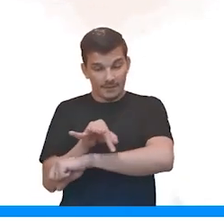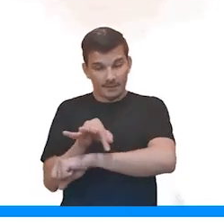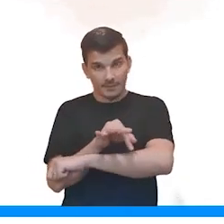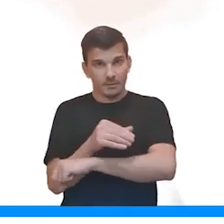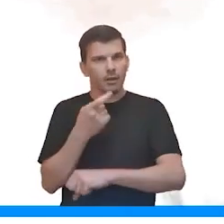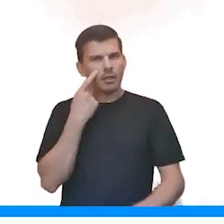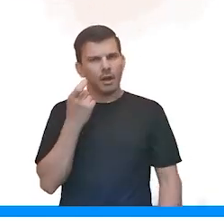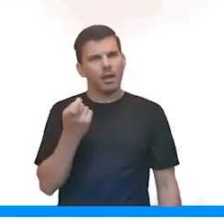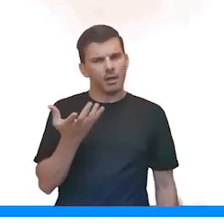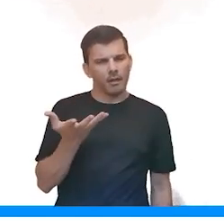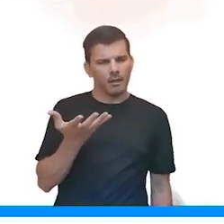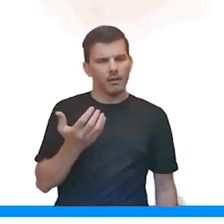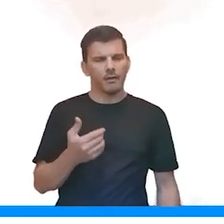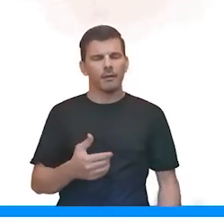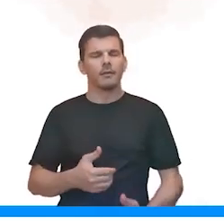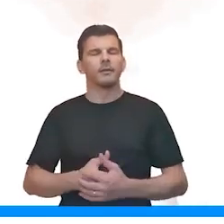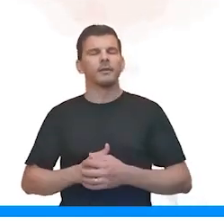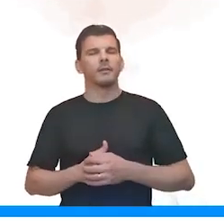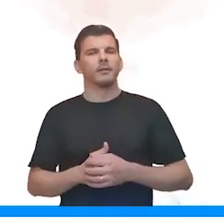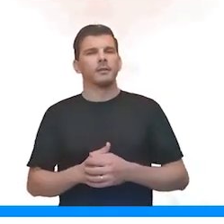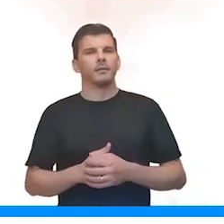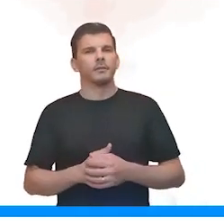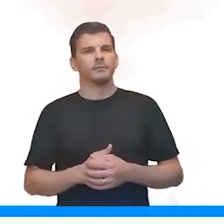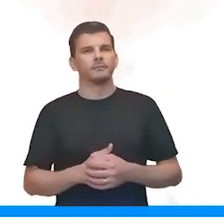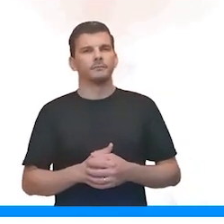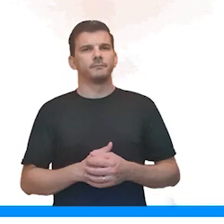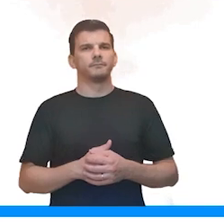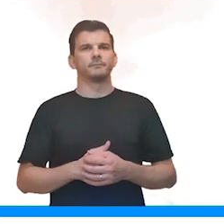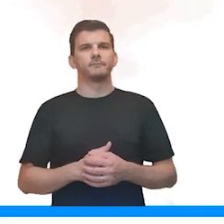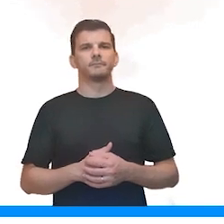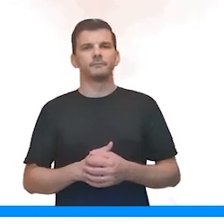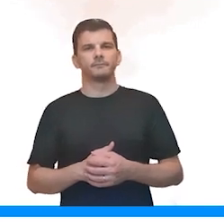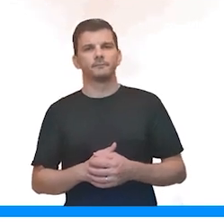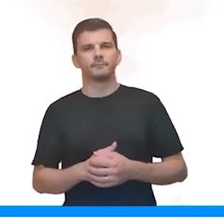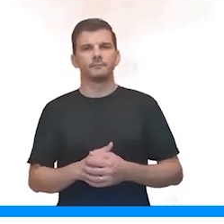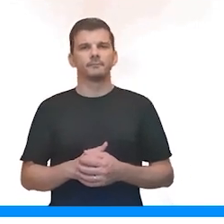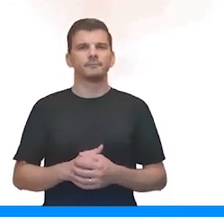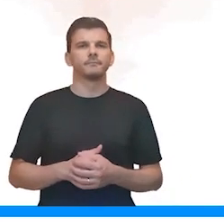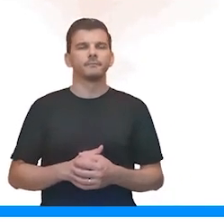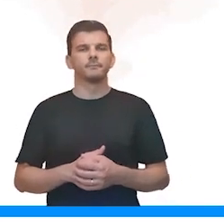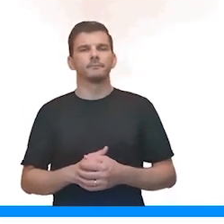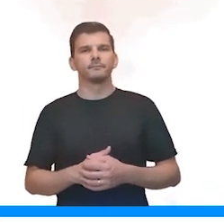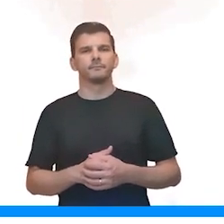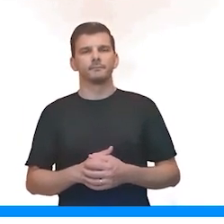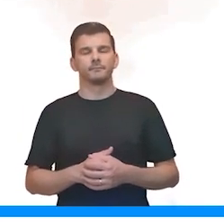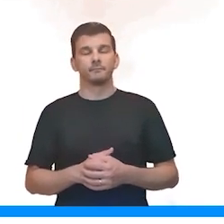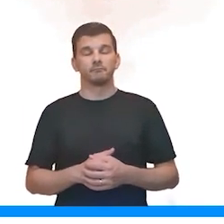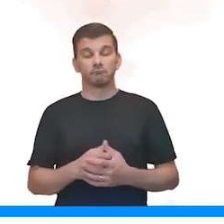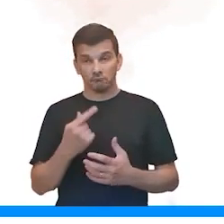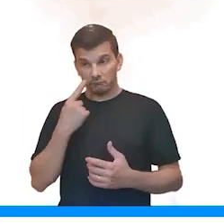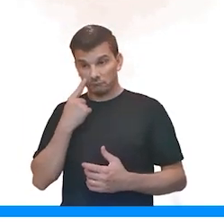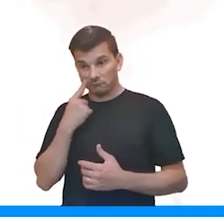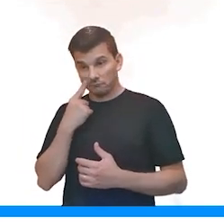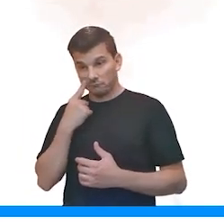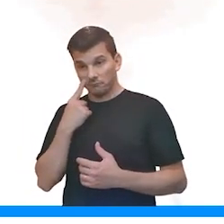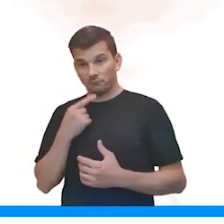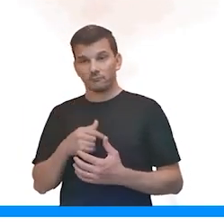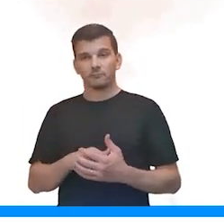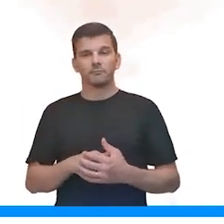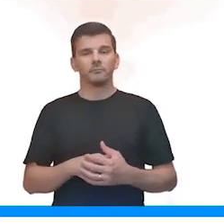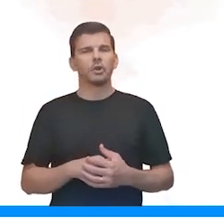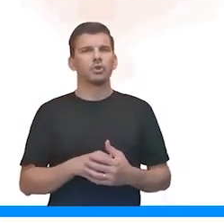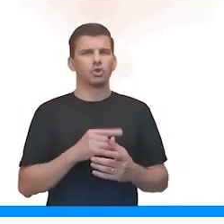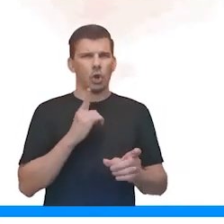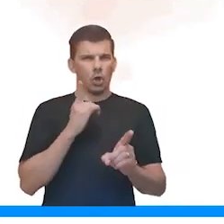as de física, somente as que me interessam, tá bom? Que tem que ver o movimento...